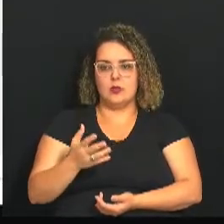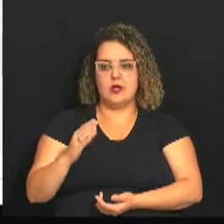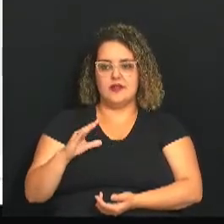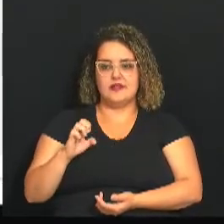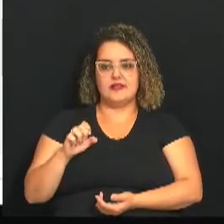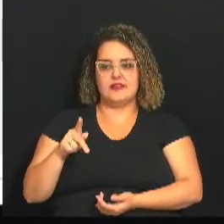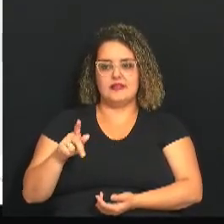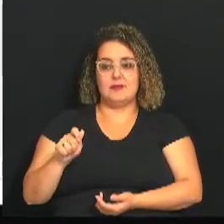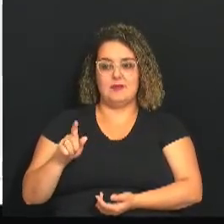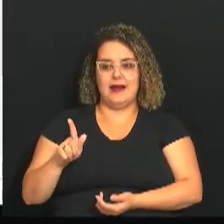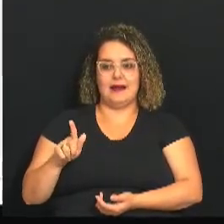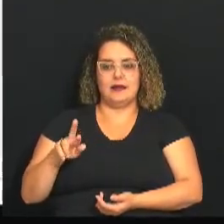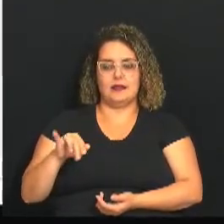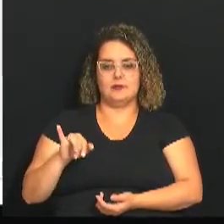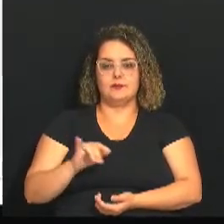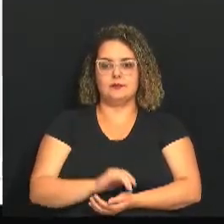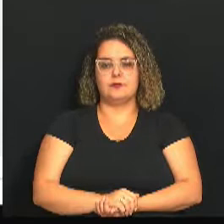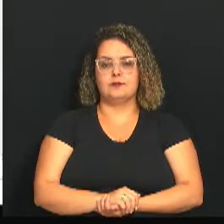de